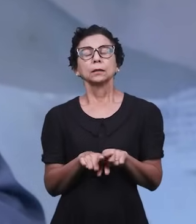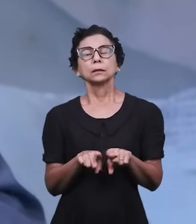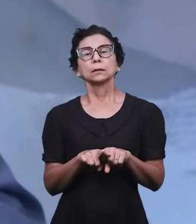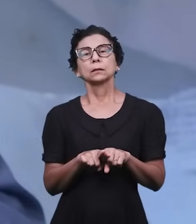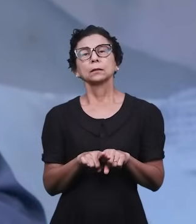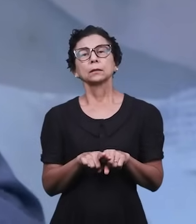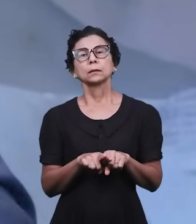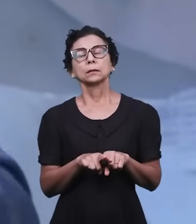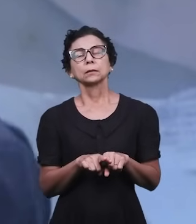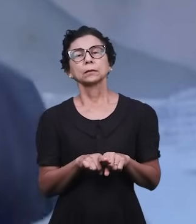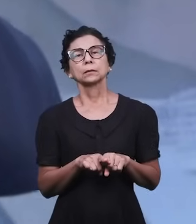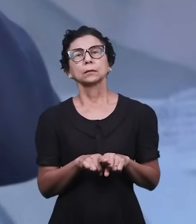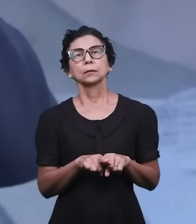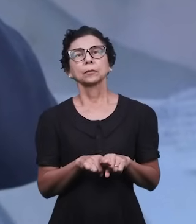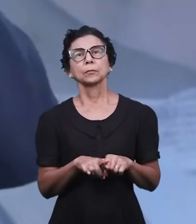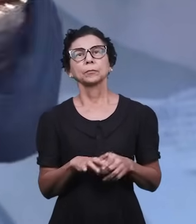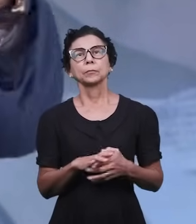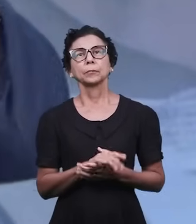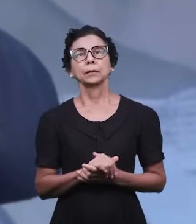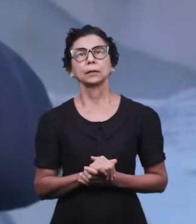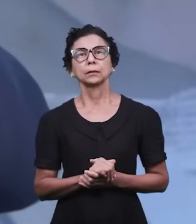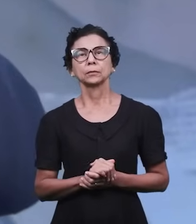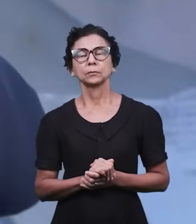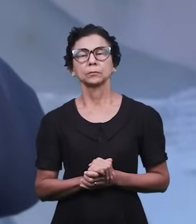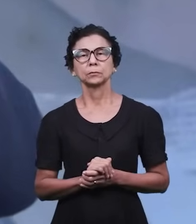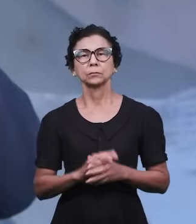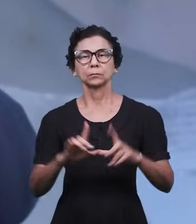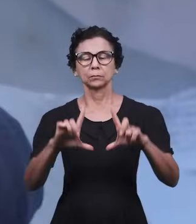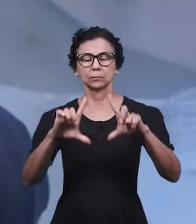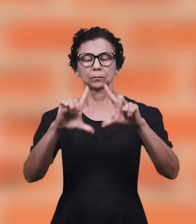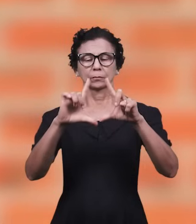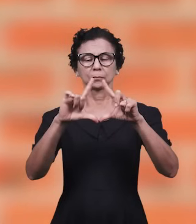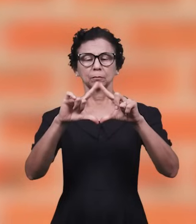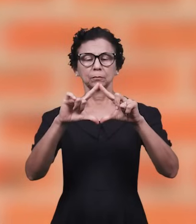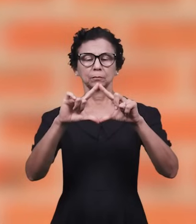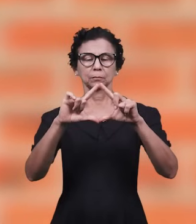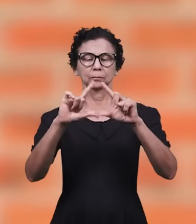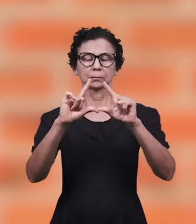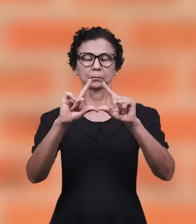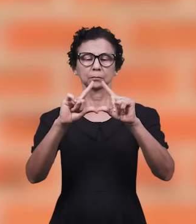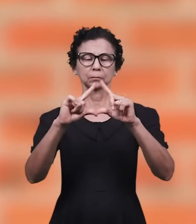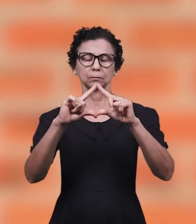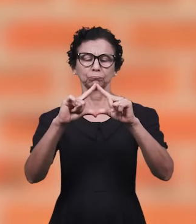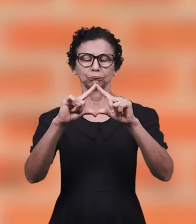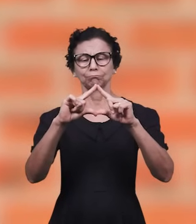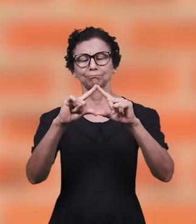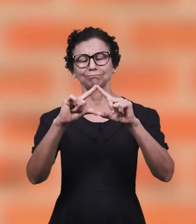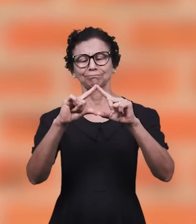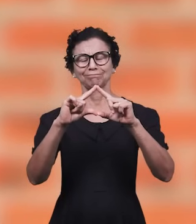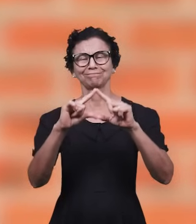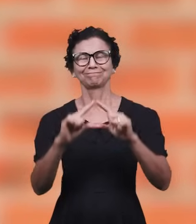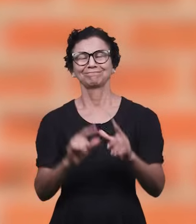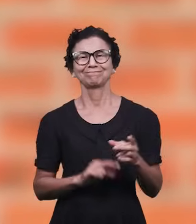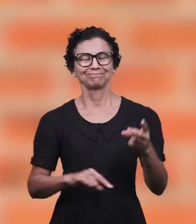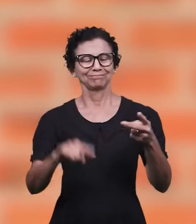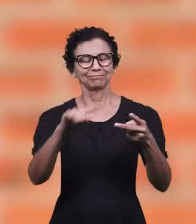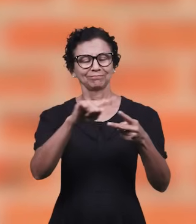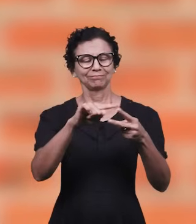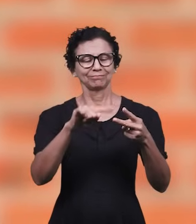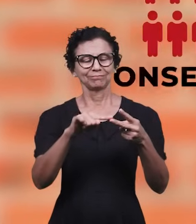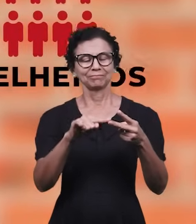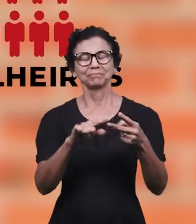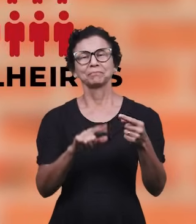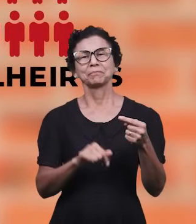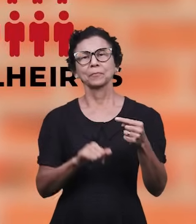o pastor Deus sempre coloca bem, tem um triângulo administrativo. O triângulo é o quê? O triângulo é o secretário executivo, o presidente